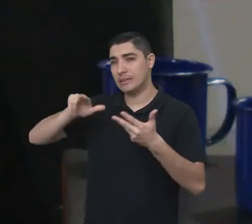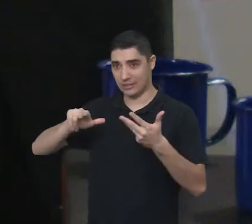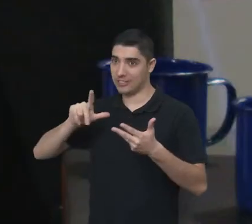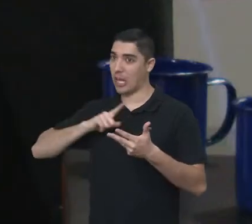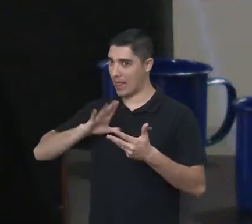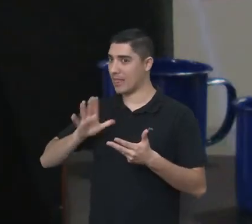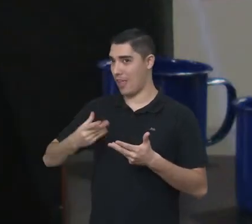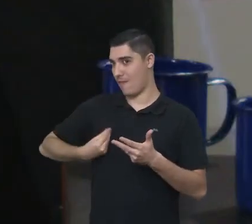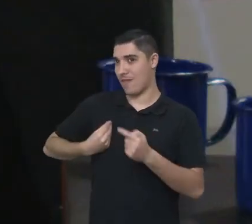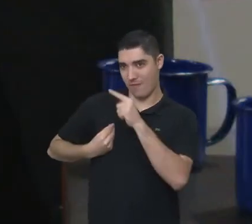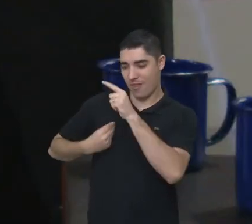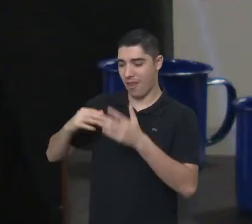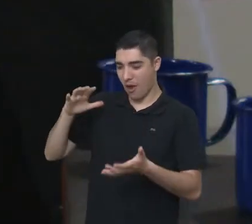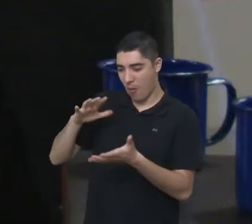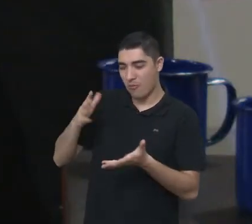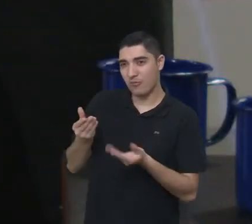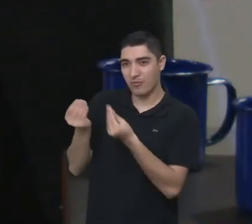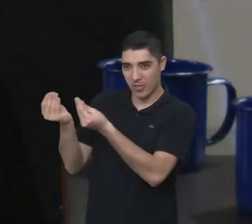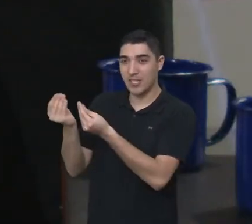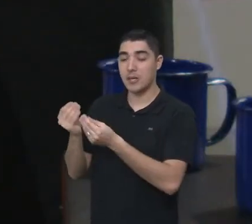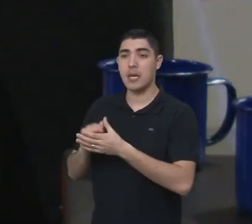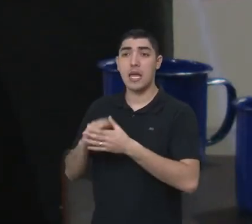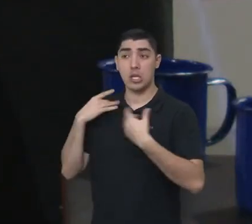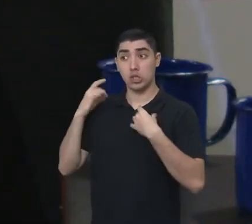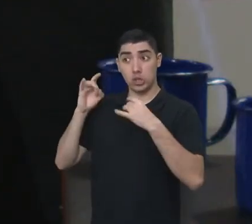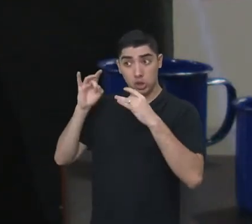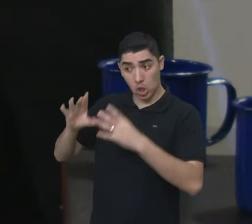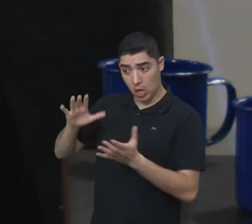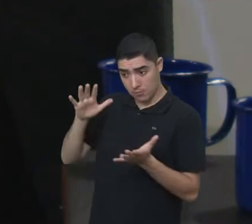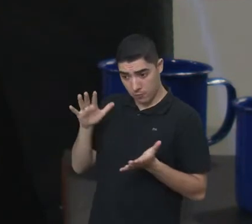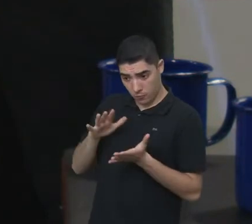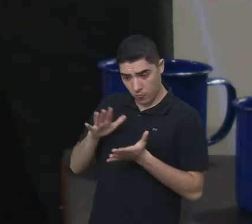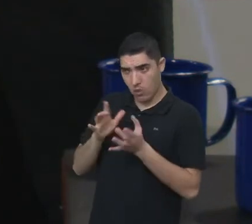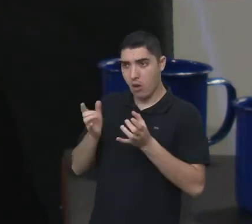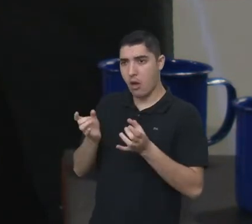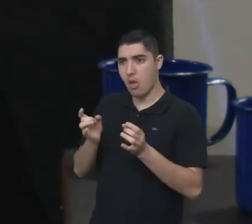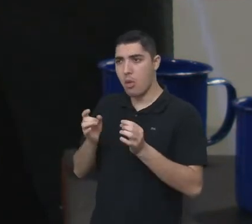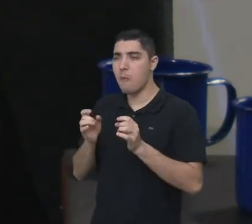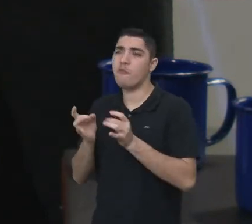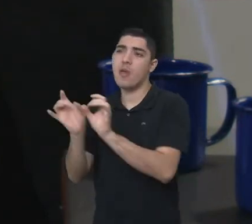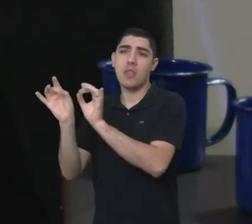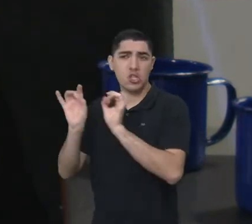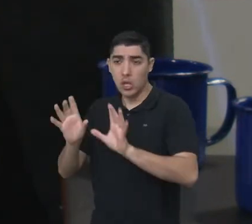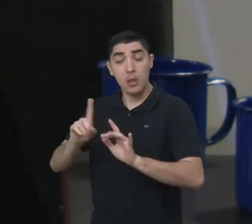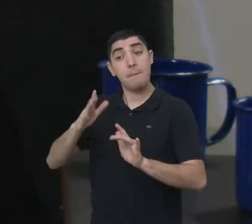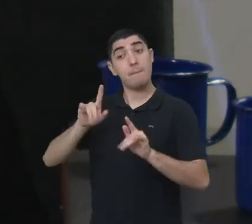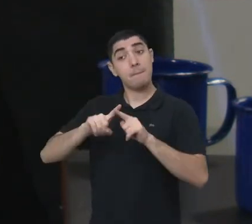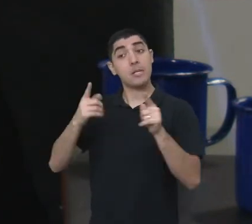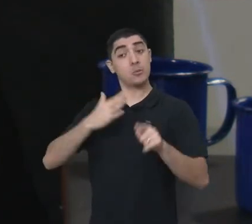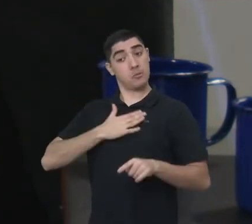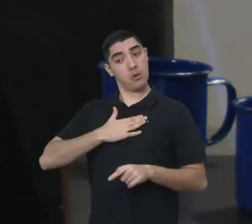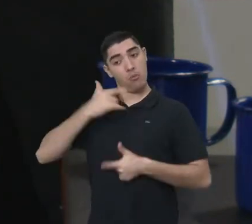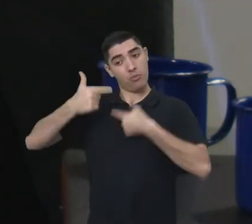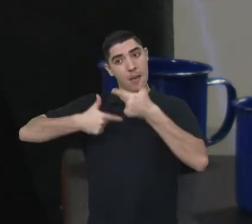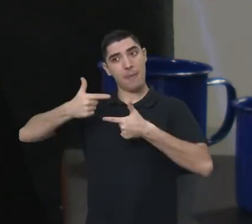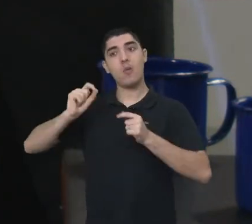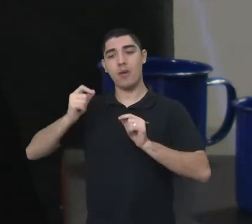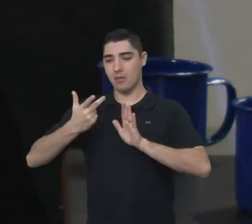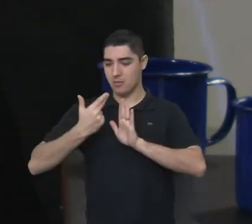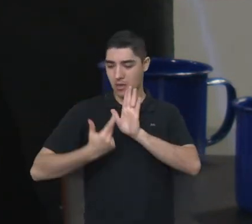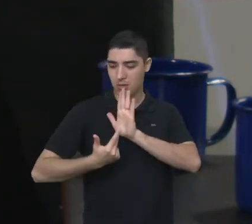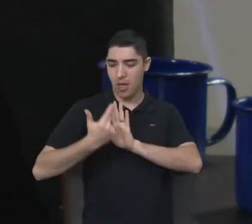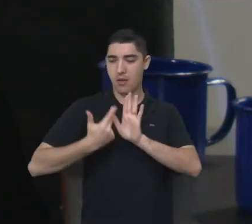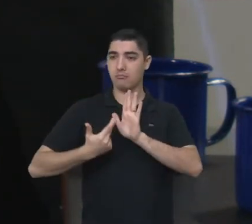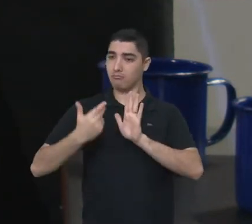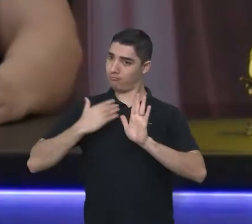Mas eu não só expandi as almofadas, mas expandi mais o meu trabalho com muralismo, com ilustrações. Eu sonho... Expandir